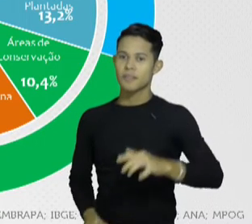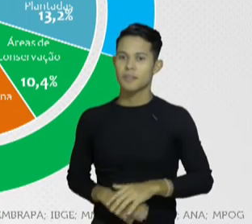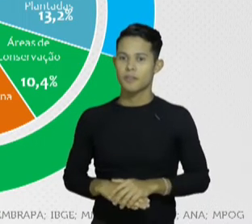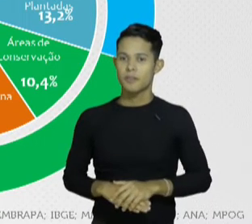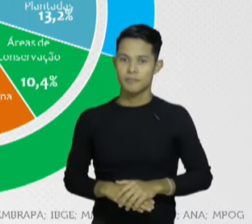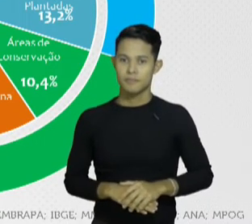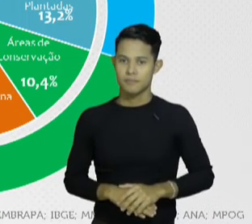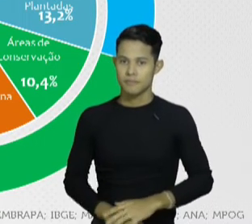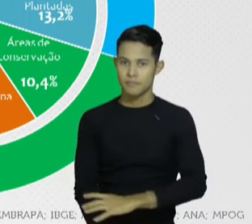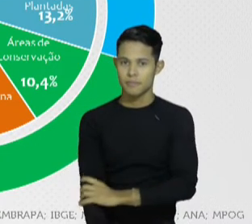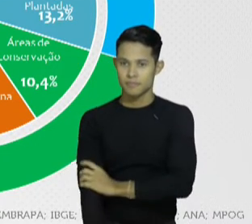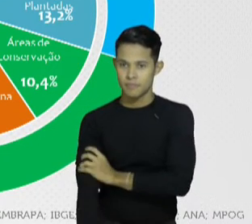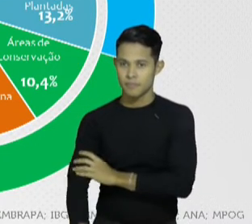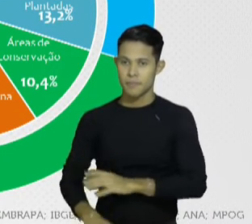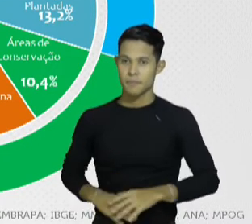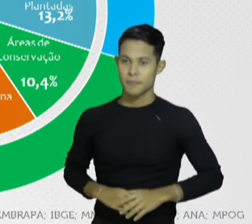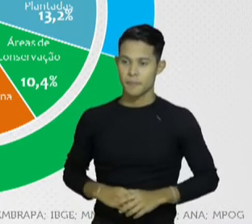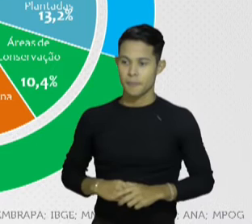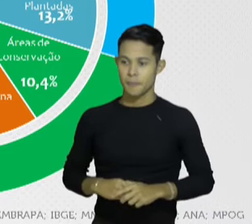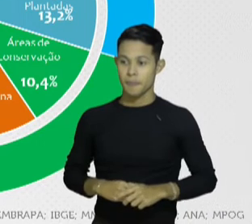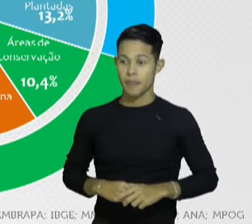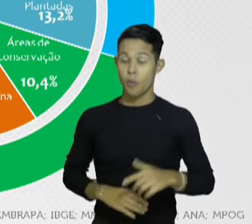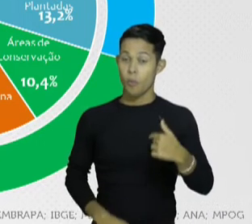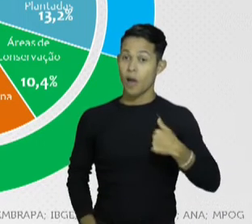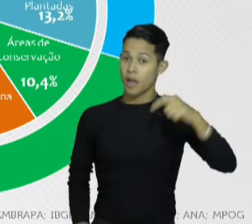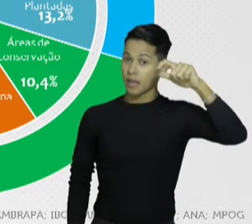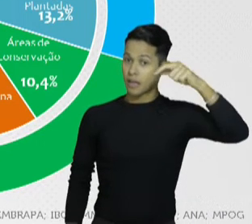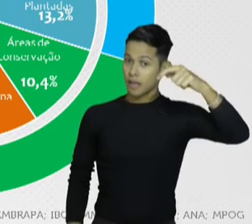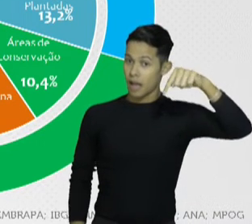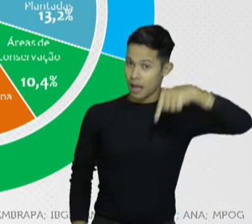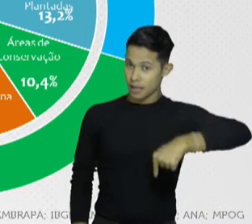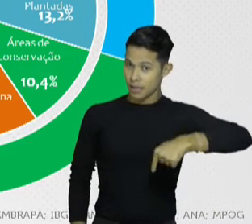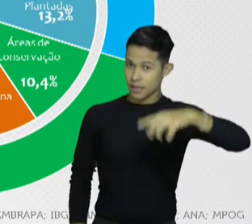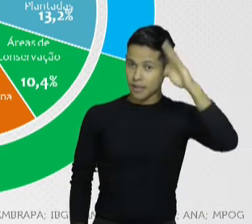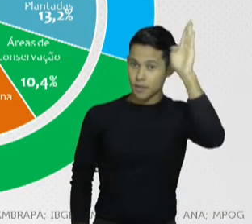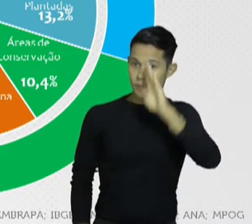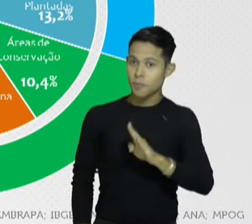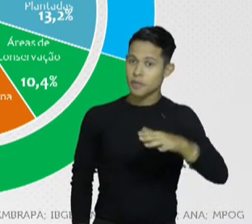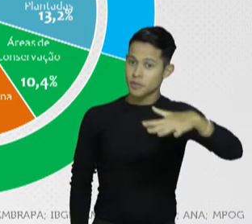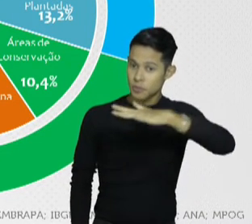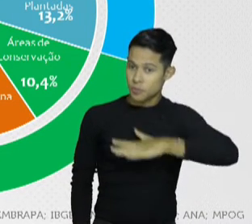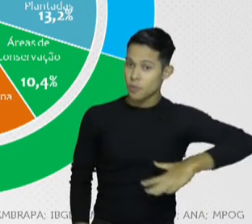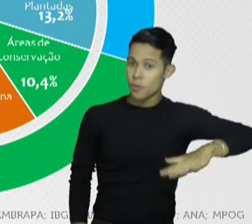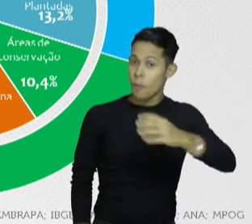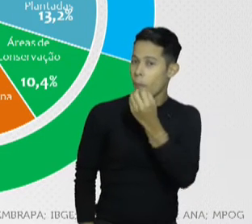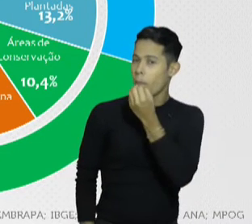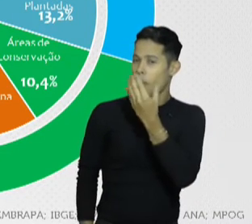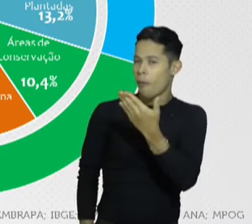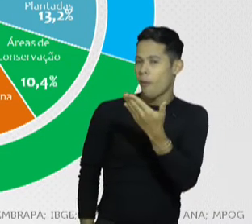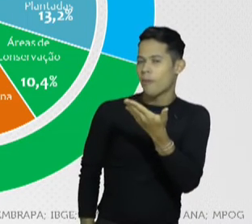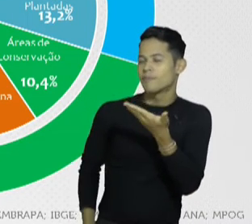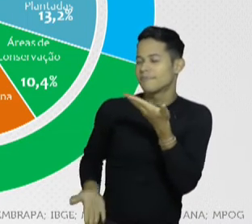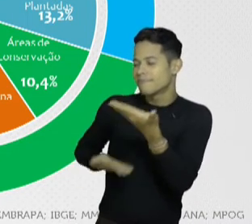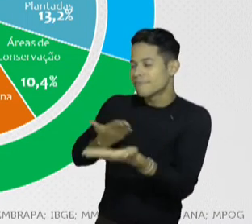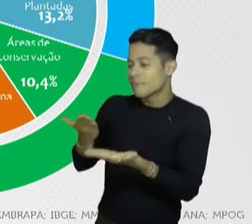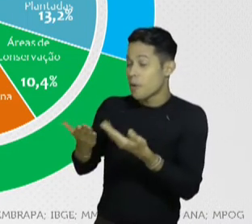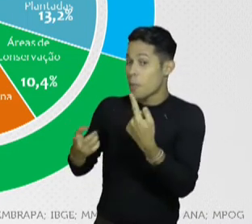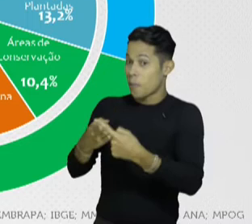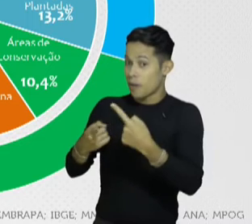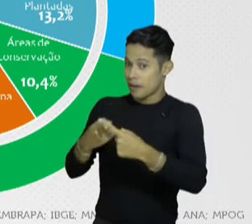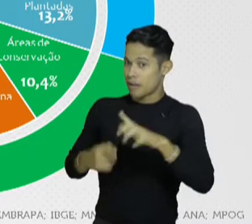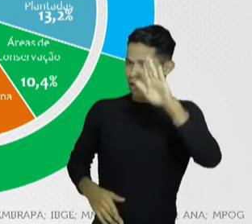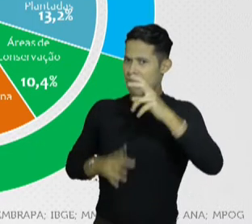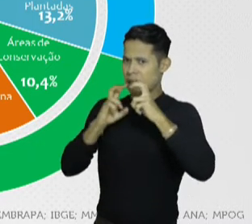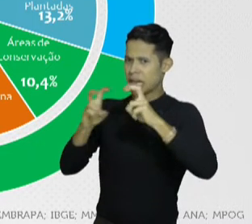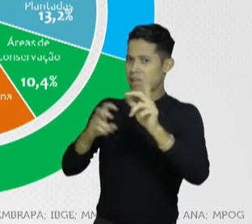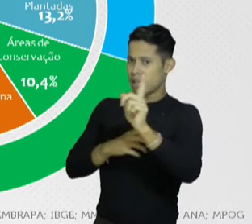tá E aí eu digo nós somos muito bonzinho Porque nós não levantamos o braço e gritamos vai lá na França para ver onde é que